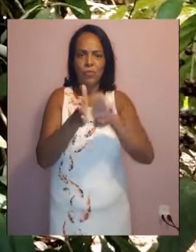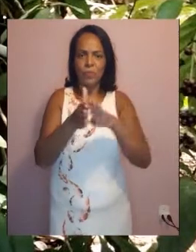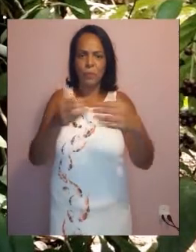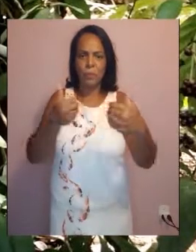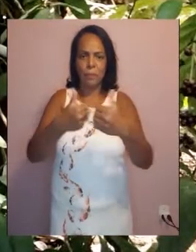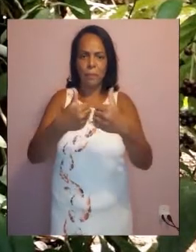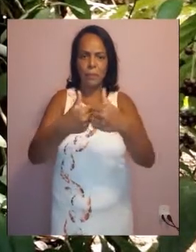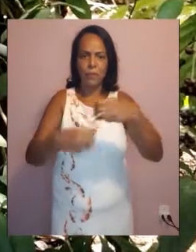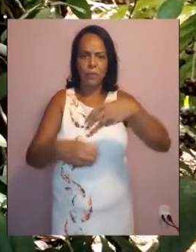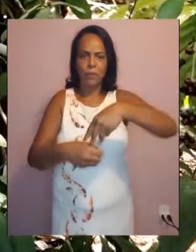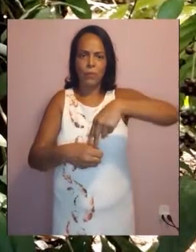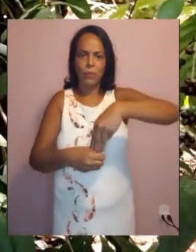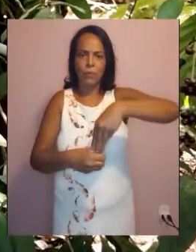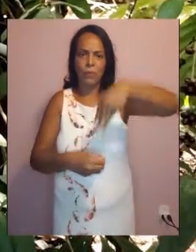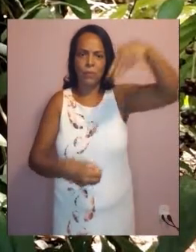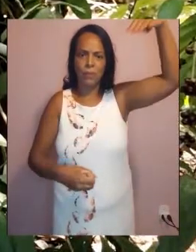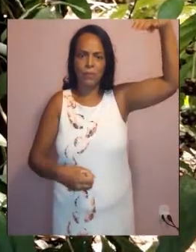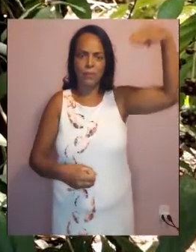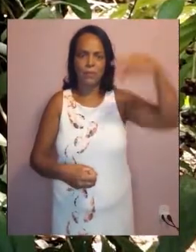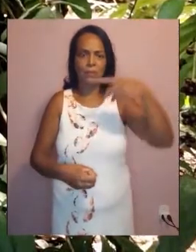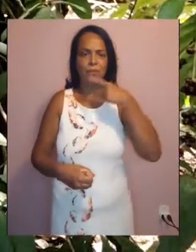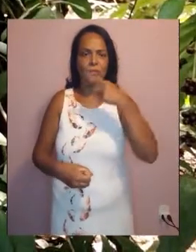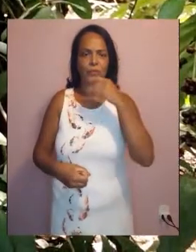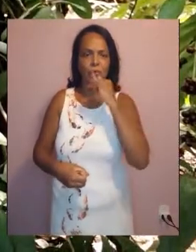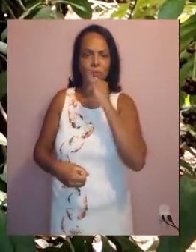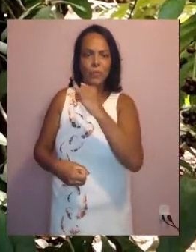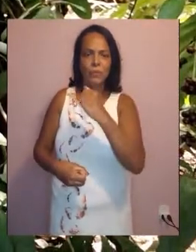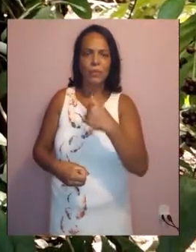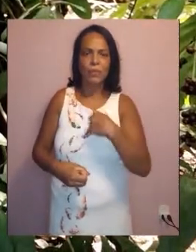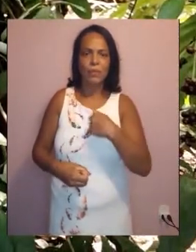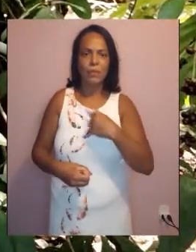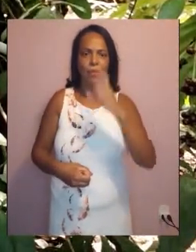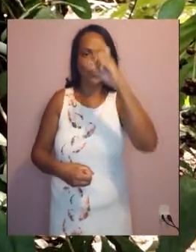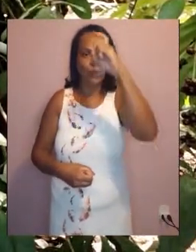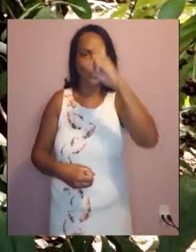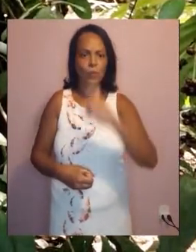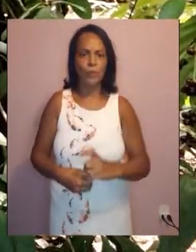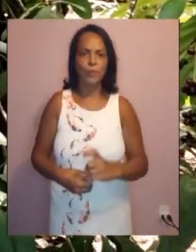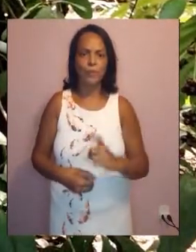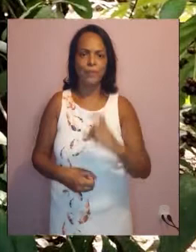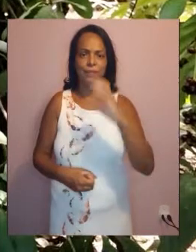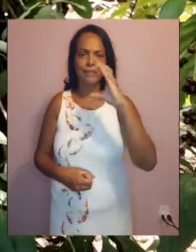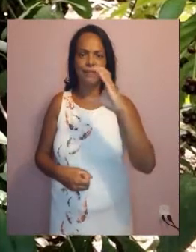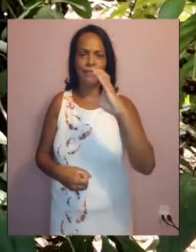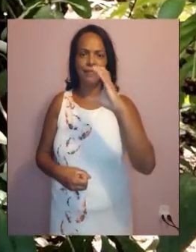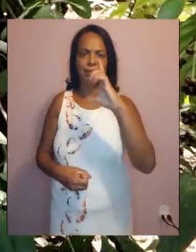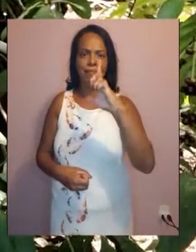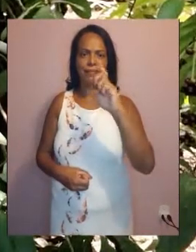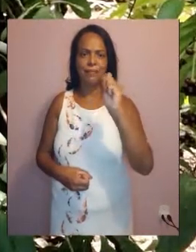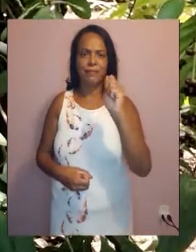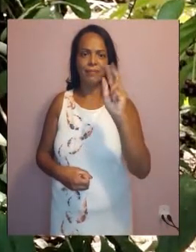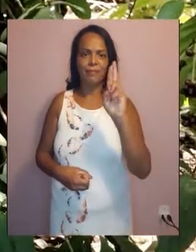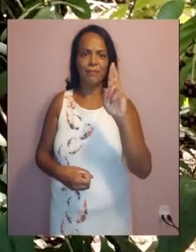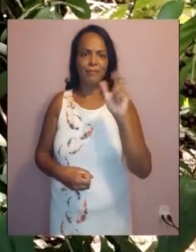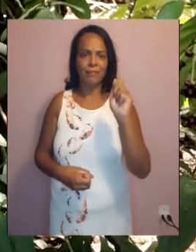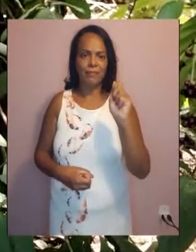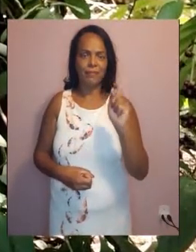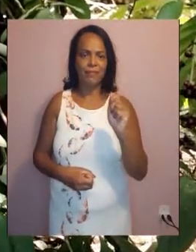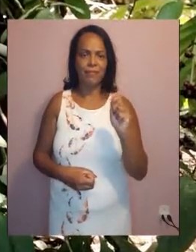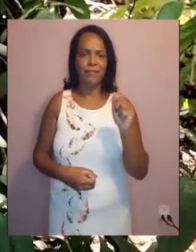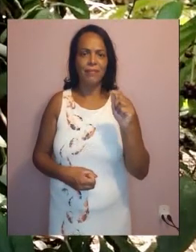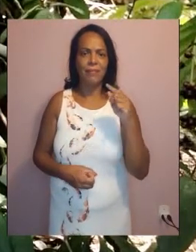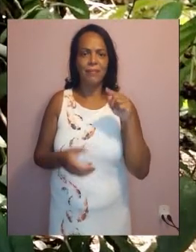se apresentou. E sem mais argumentar, ele perguntou, tu achas que eu